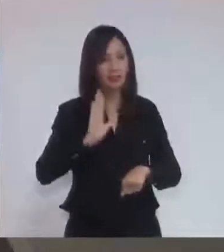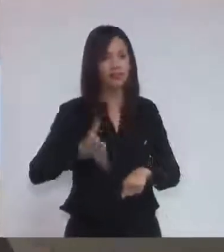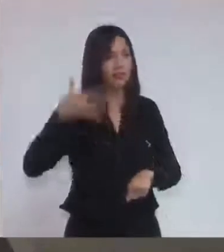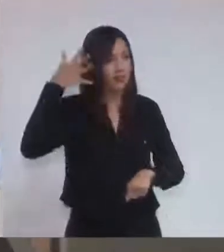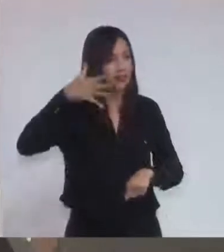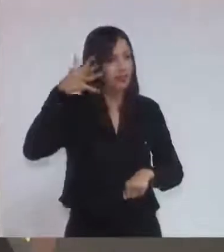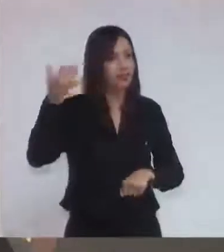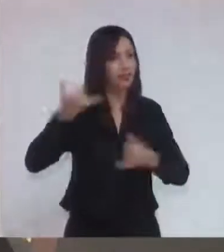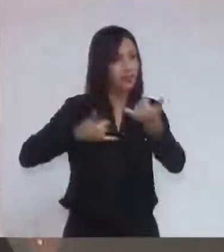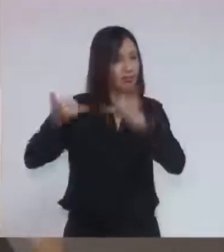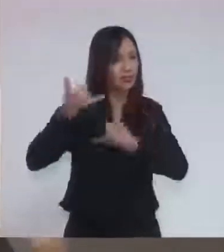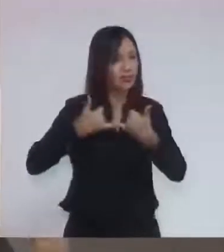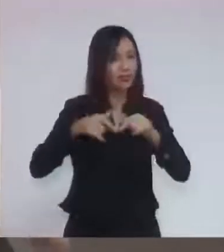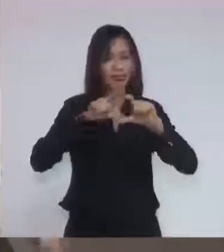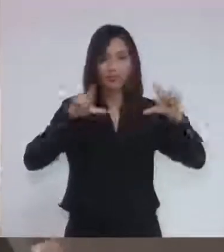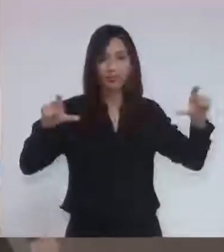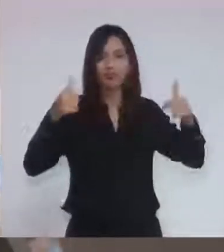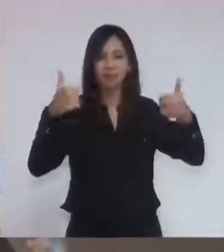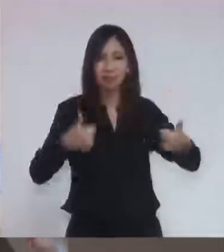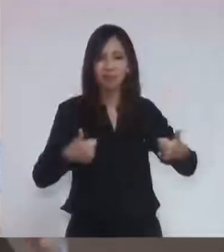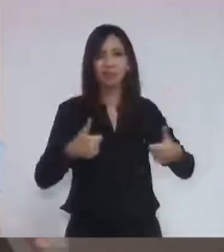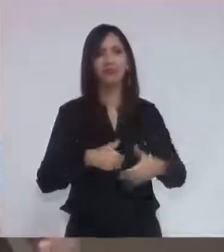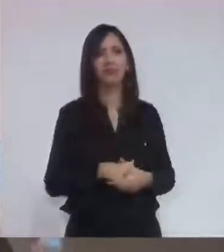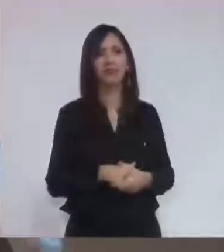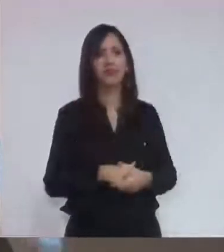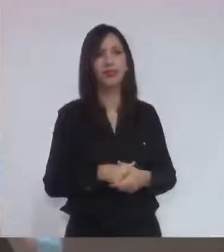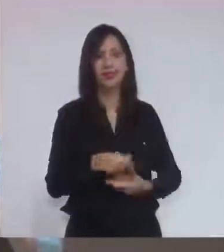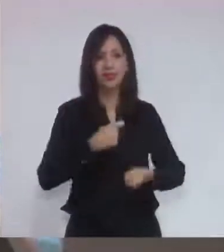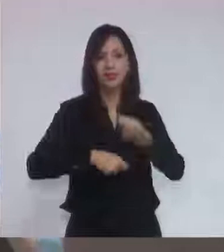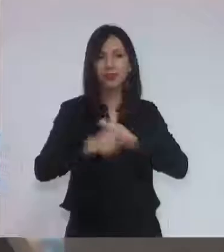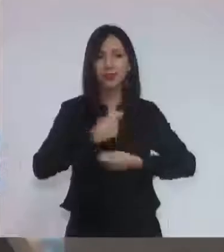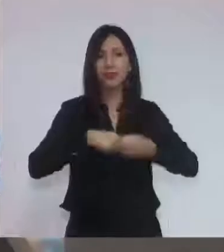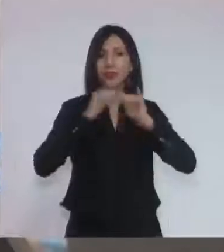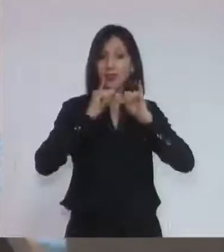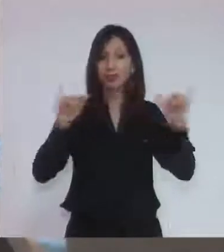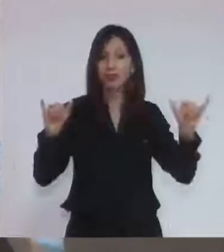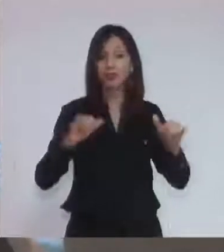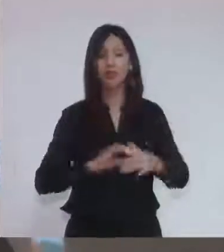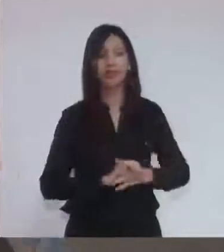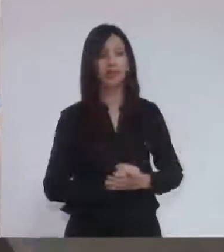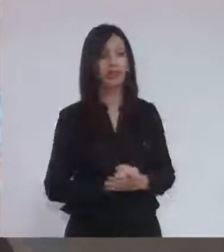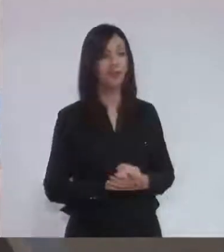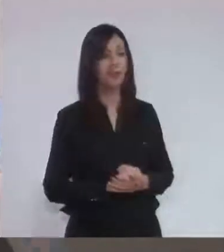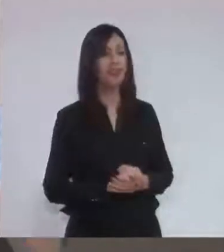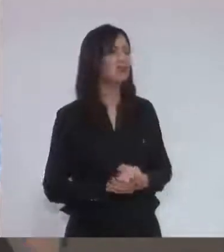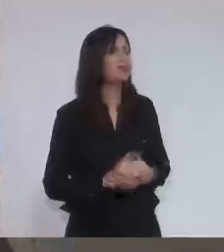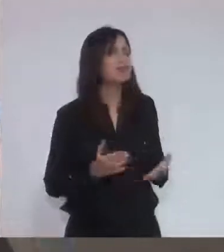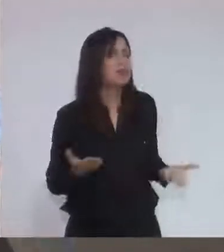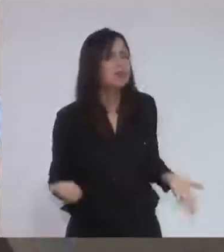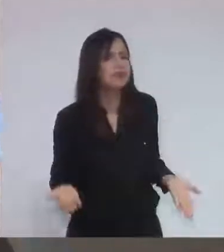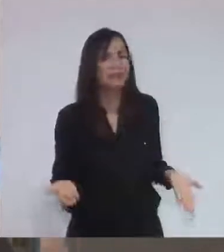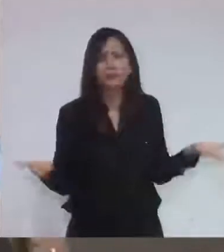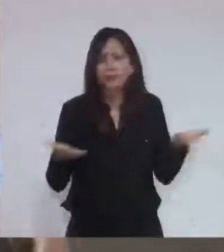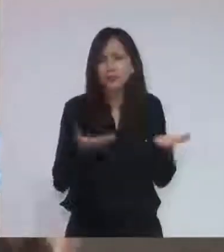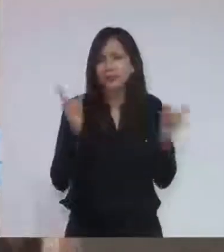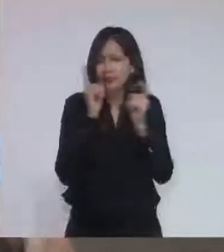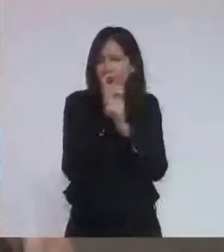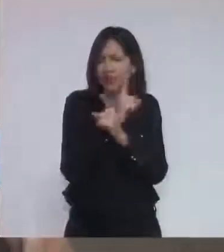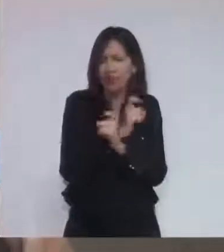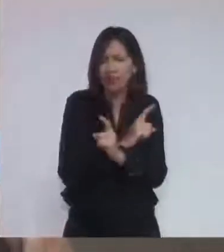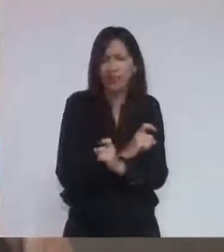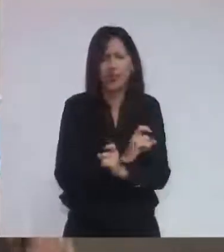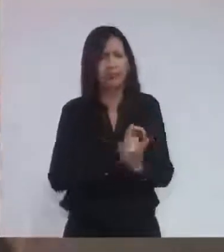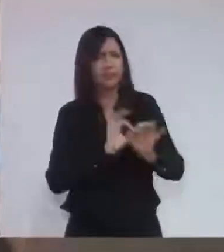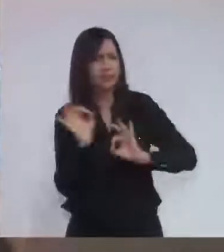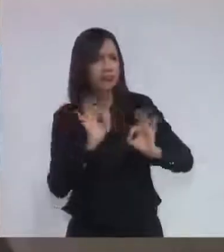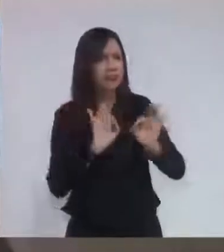e uma das outras frases também bem colocada, os comerciantes disseram o seguinte: por que agora é tão difícil para fazer o